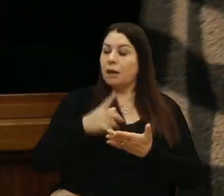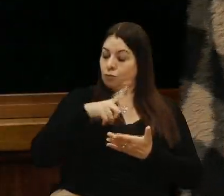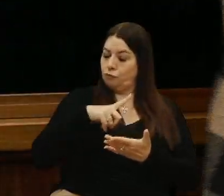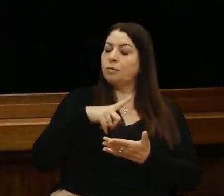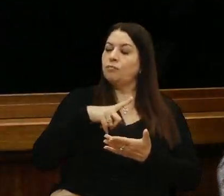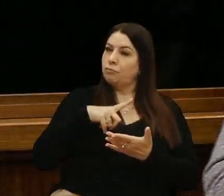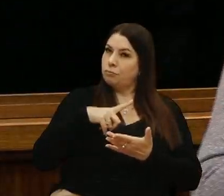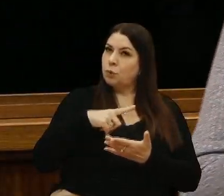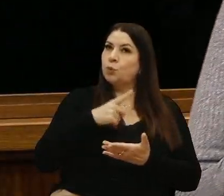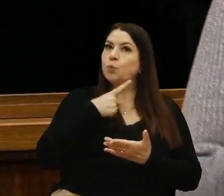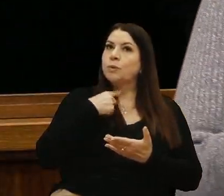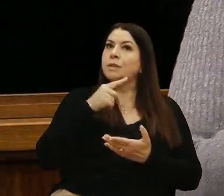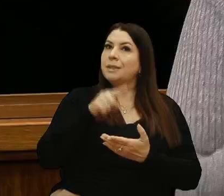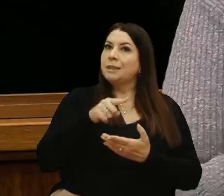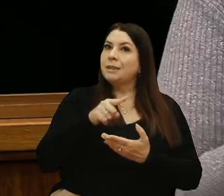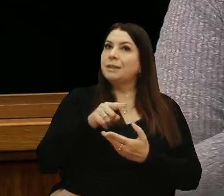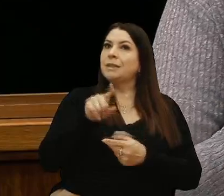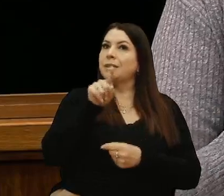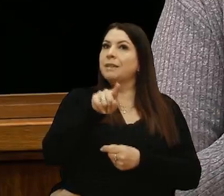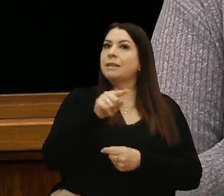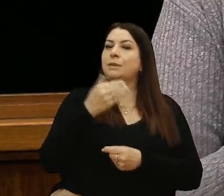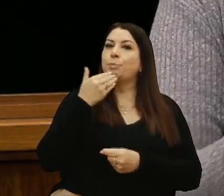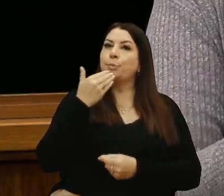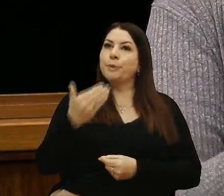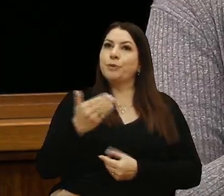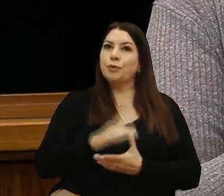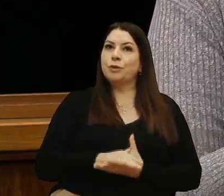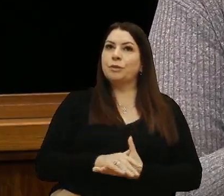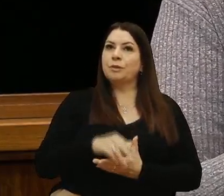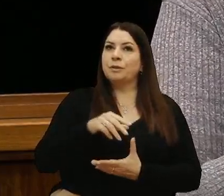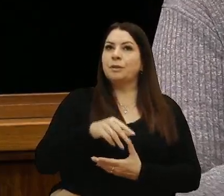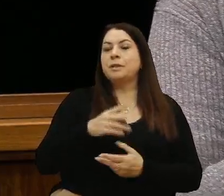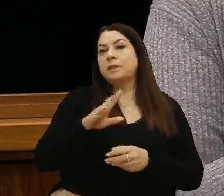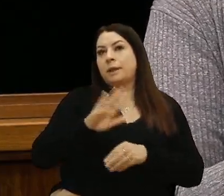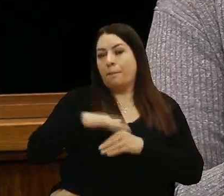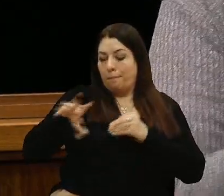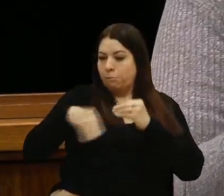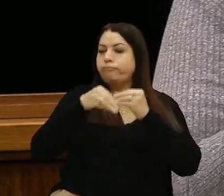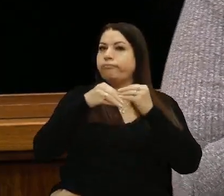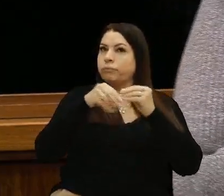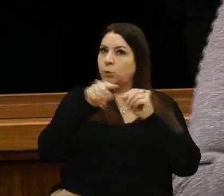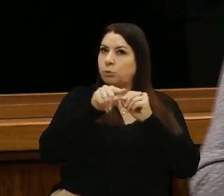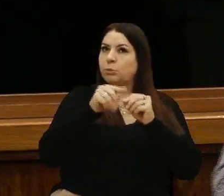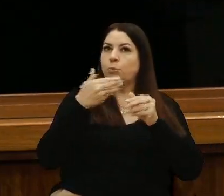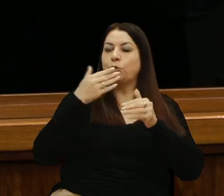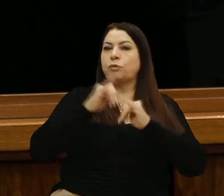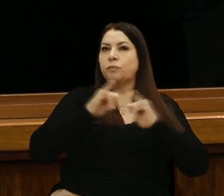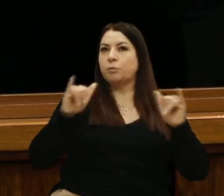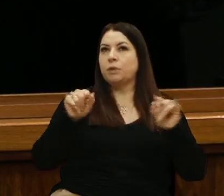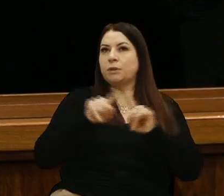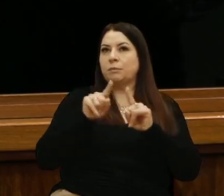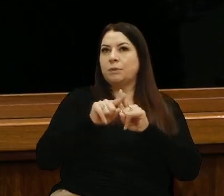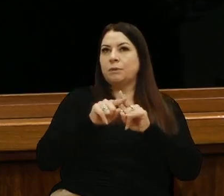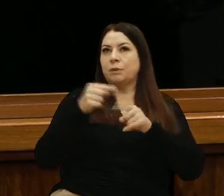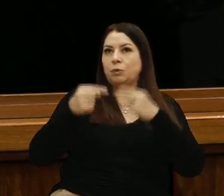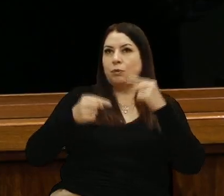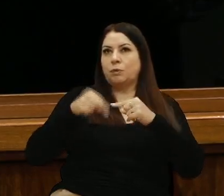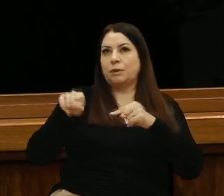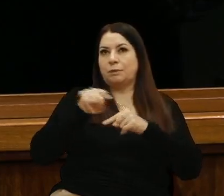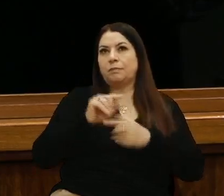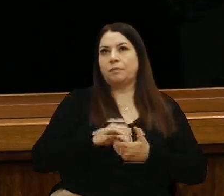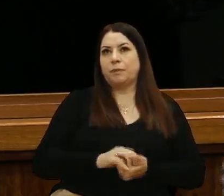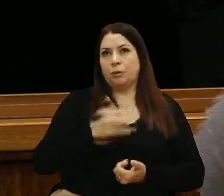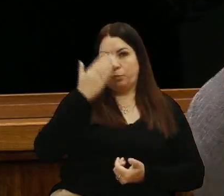tinha. Eu gostaria de deixar este pedido a mais, se pudesse, nesse pedido de informação que nós estamos discutindo